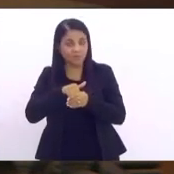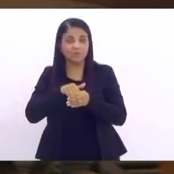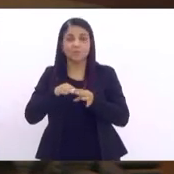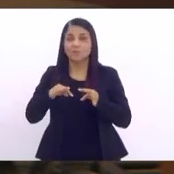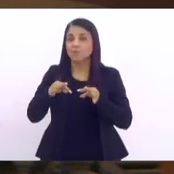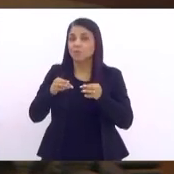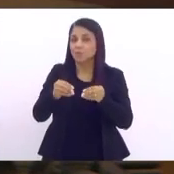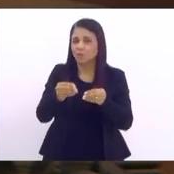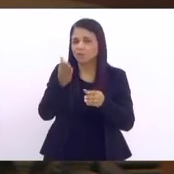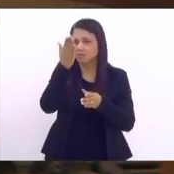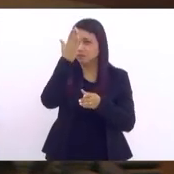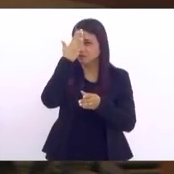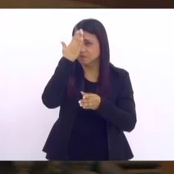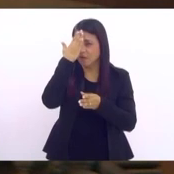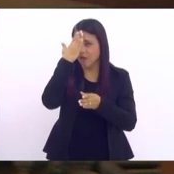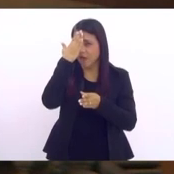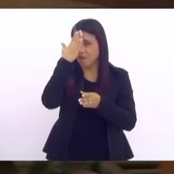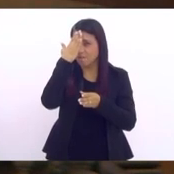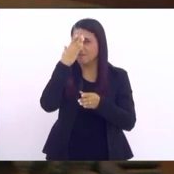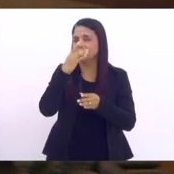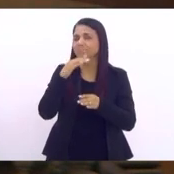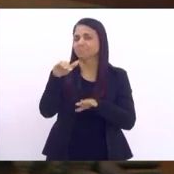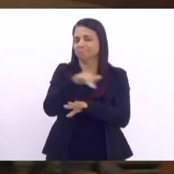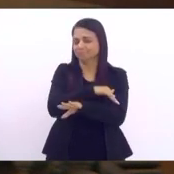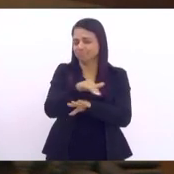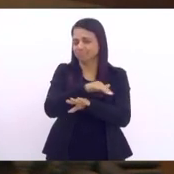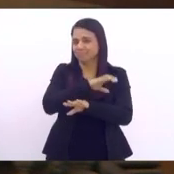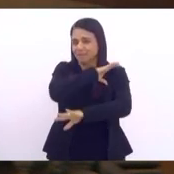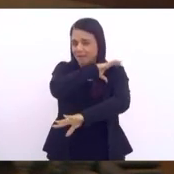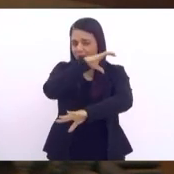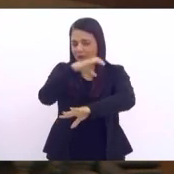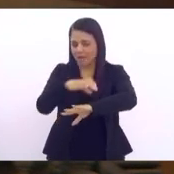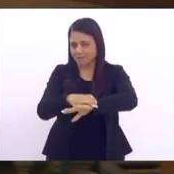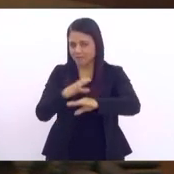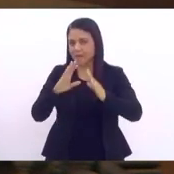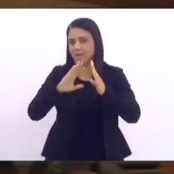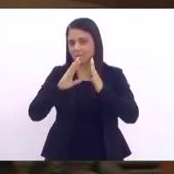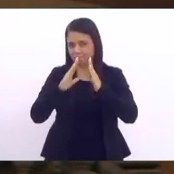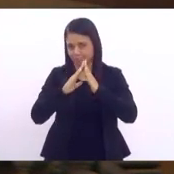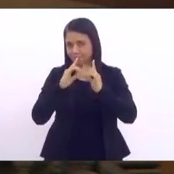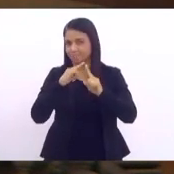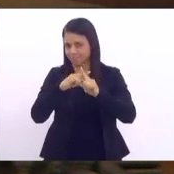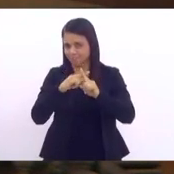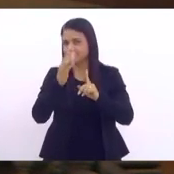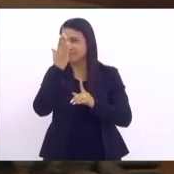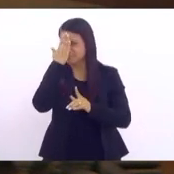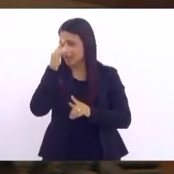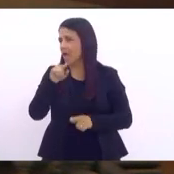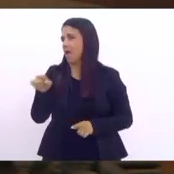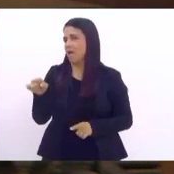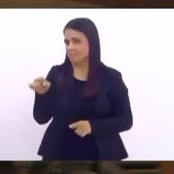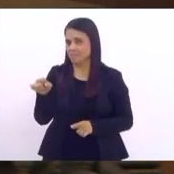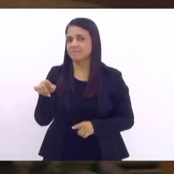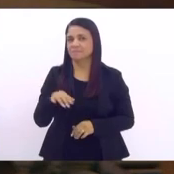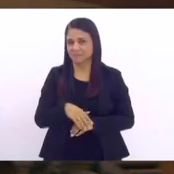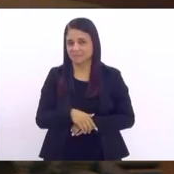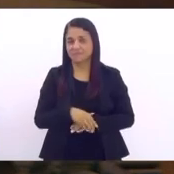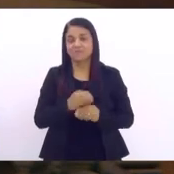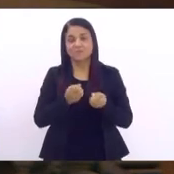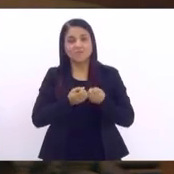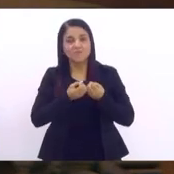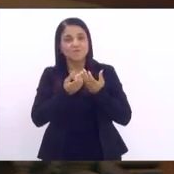Deus, ou não sabe. É. Então, oferecendo a esses deputados